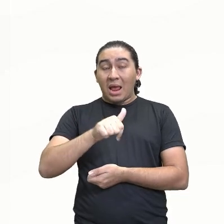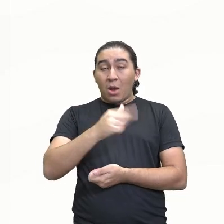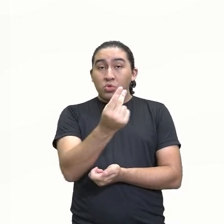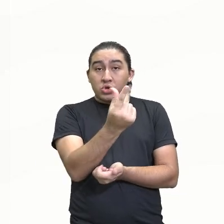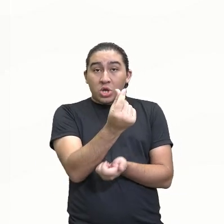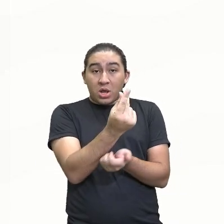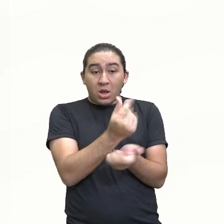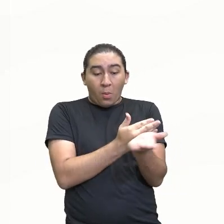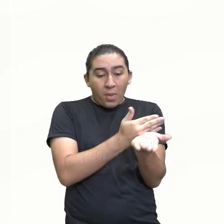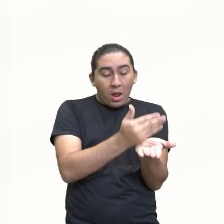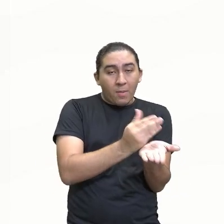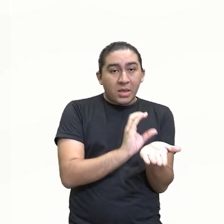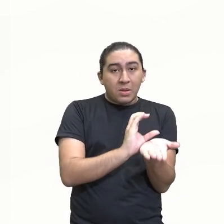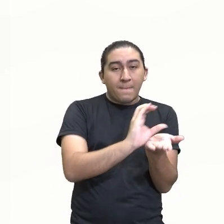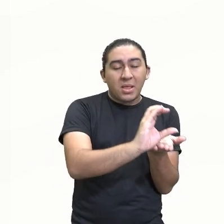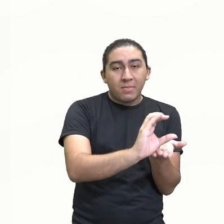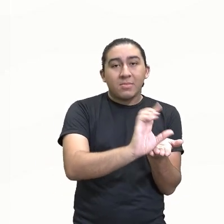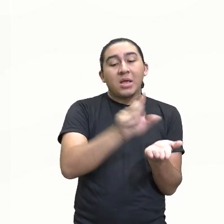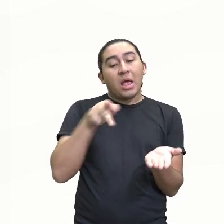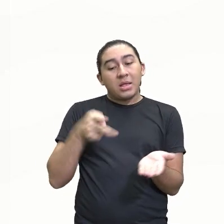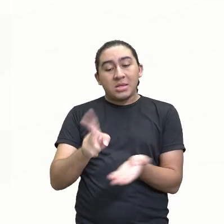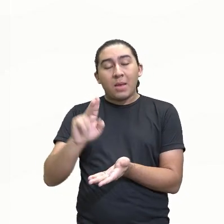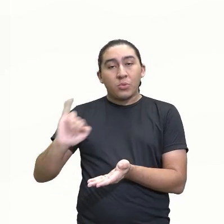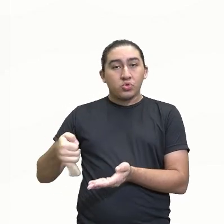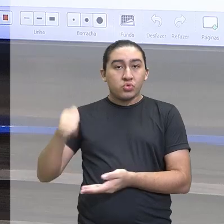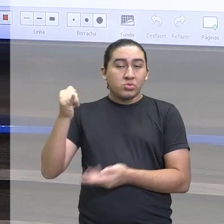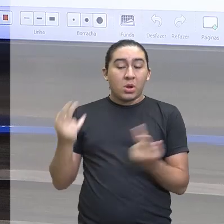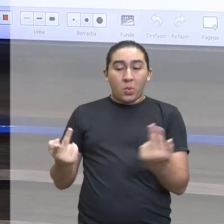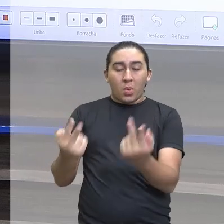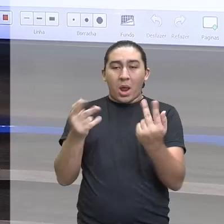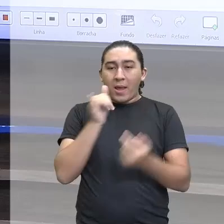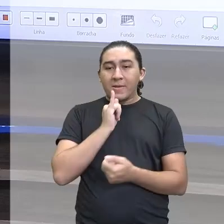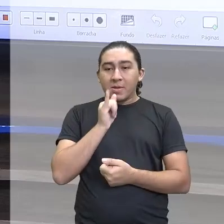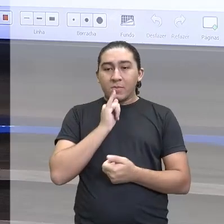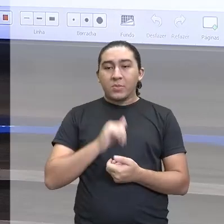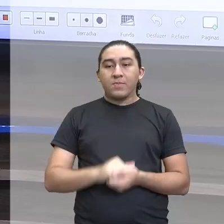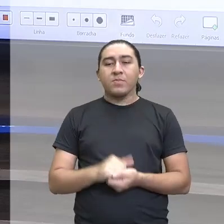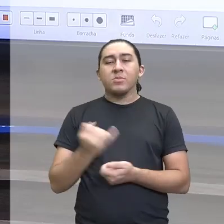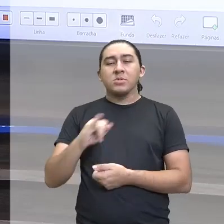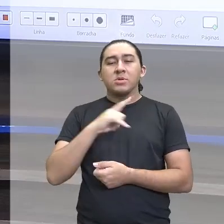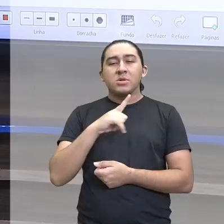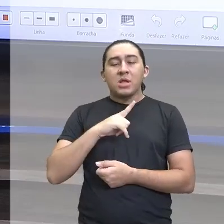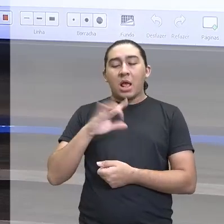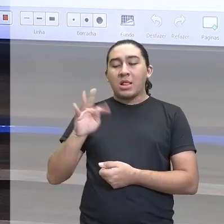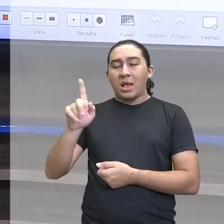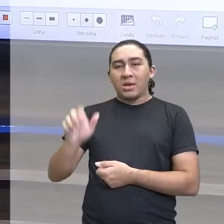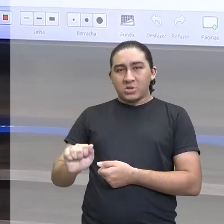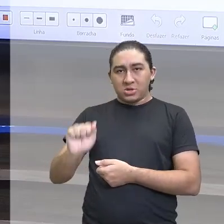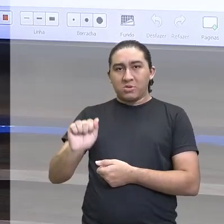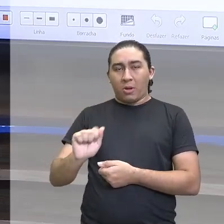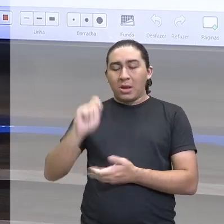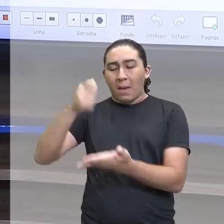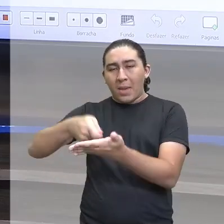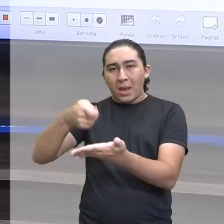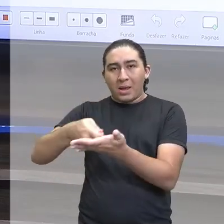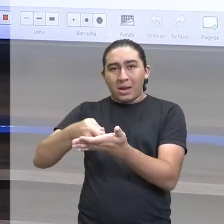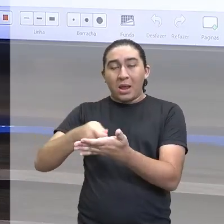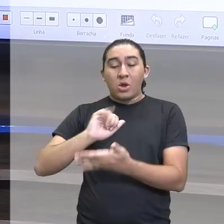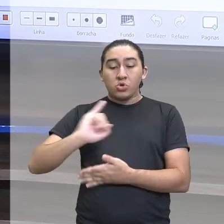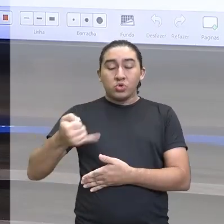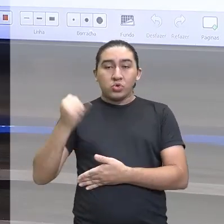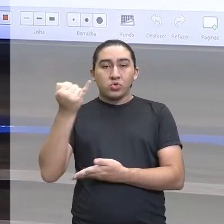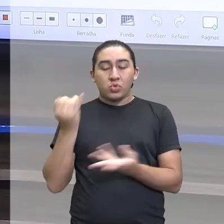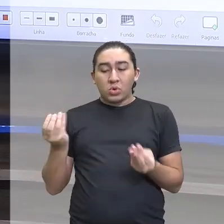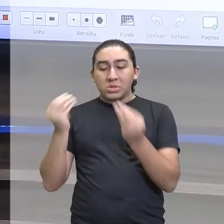inicial, então os juros, ele vai ser sempre o mesmo. Por exemplo, se eu tenho uma taxa e os juros que você está